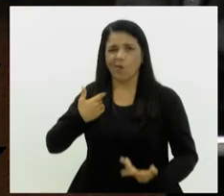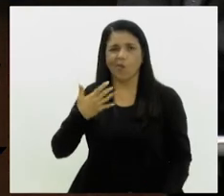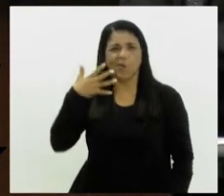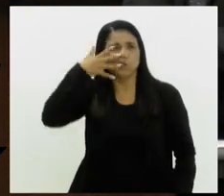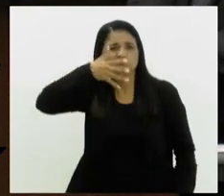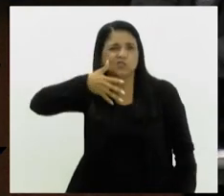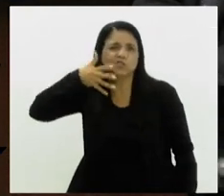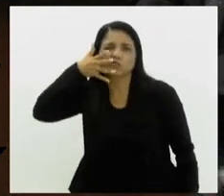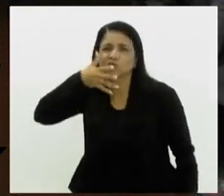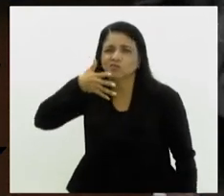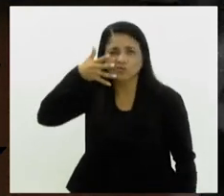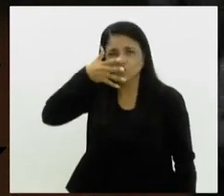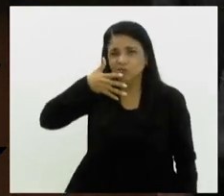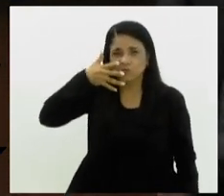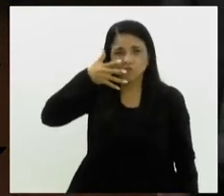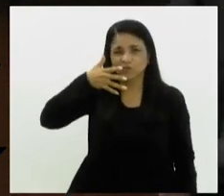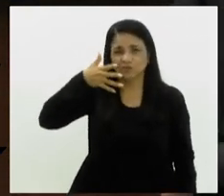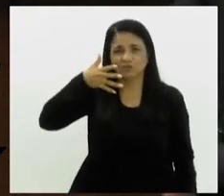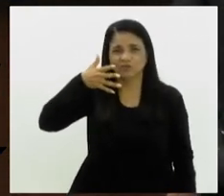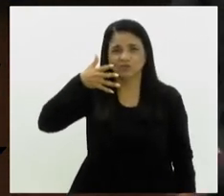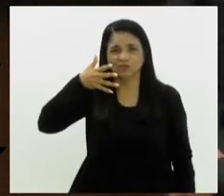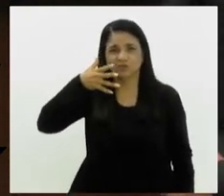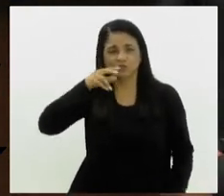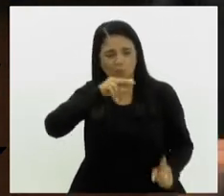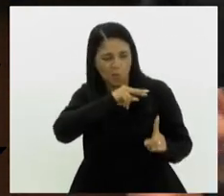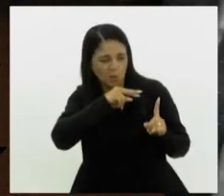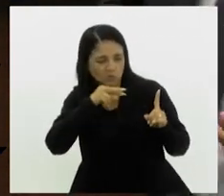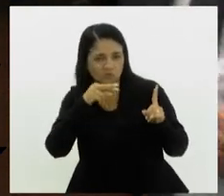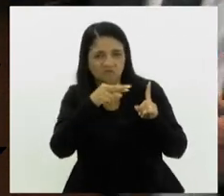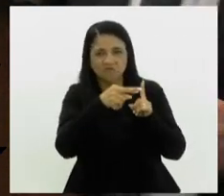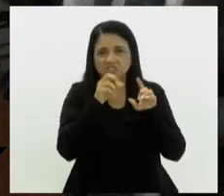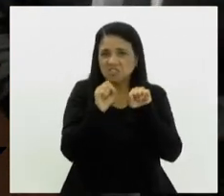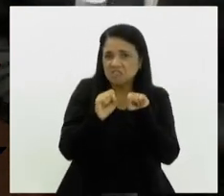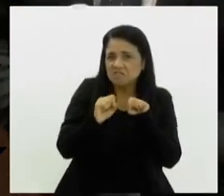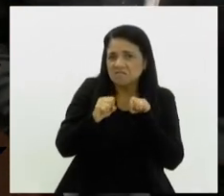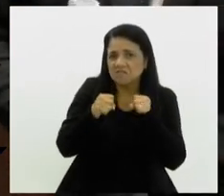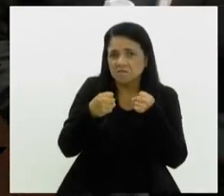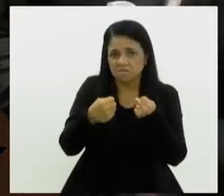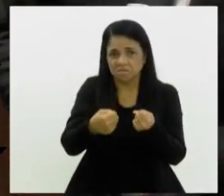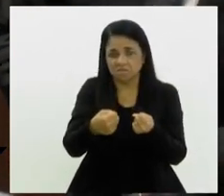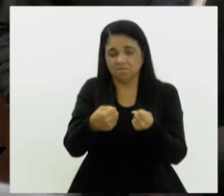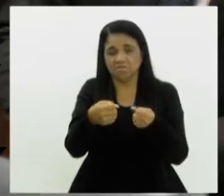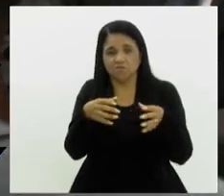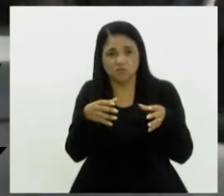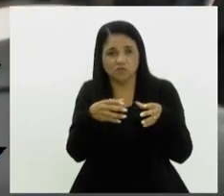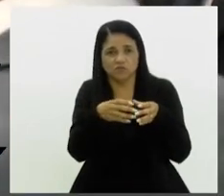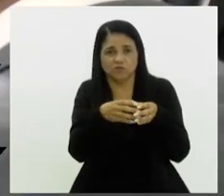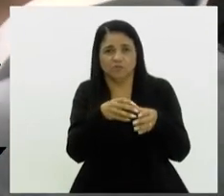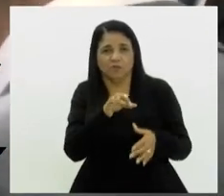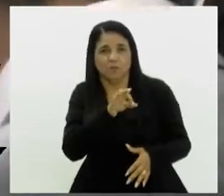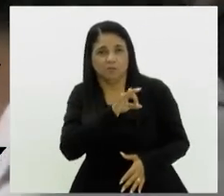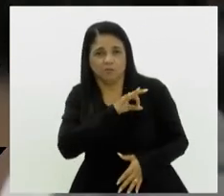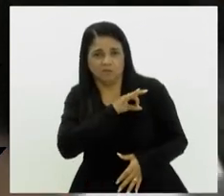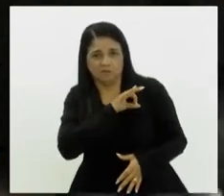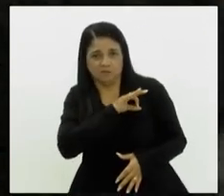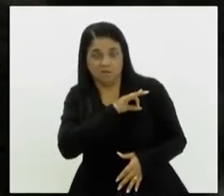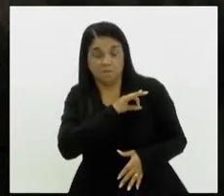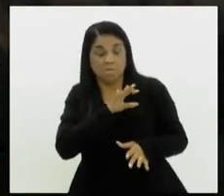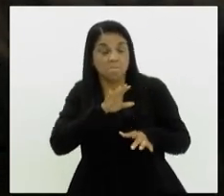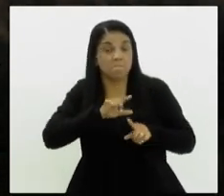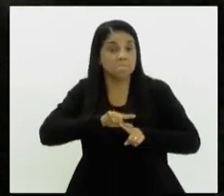discurso aqui, sob o ponto de vista daqueles que defendem as forças de segurança, mas